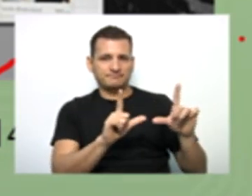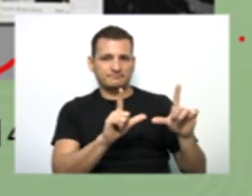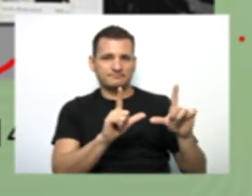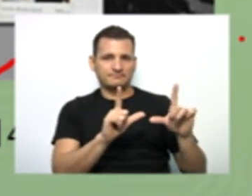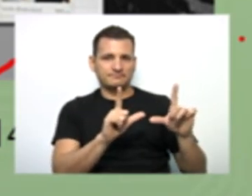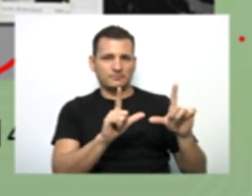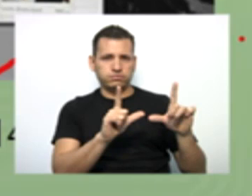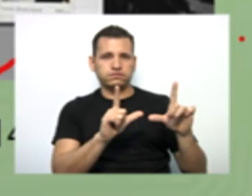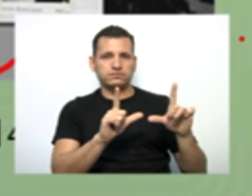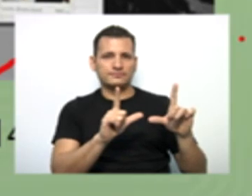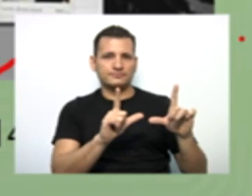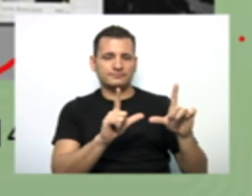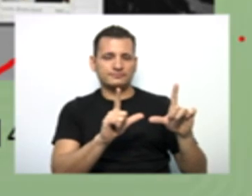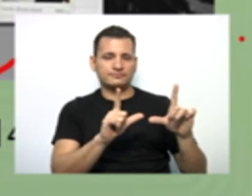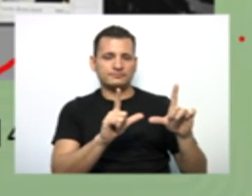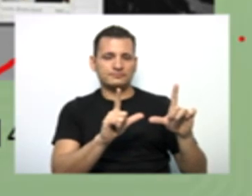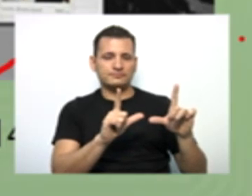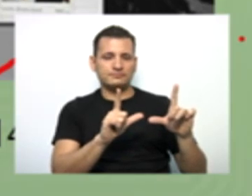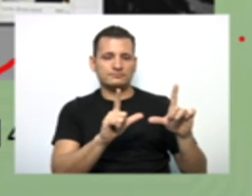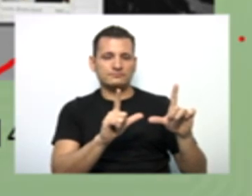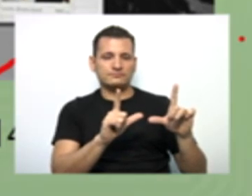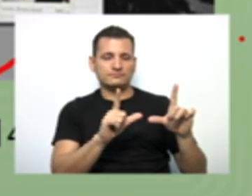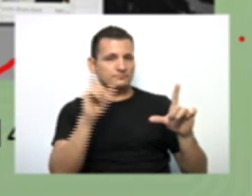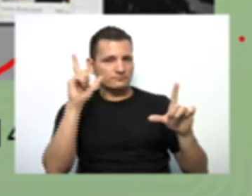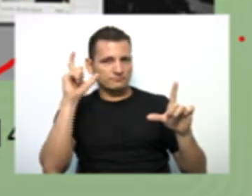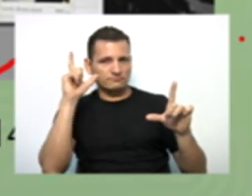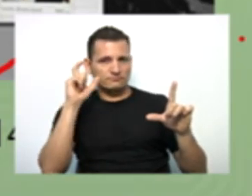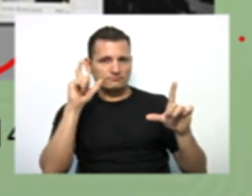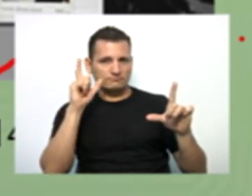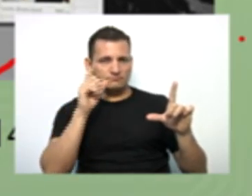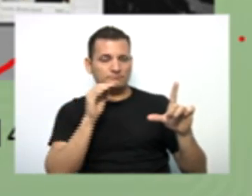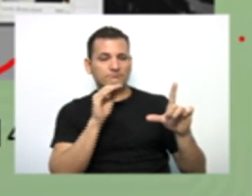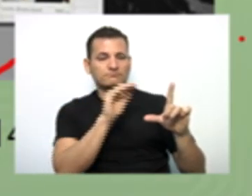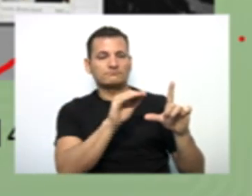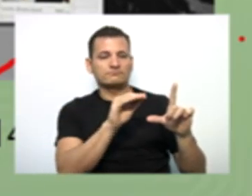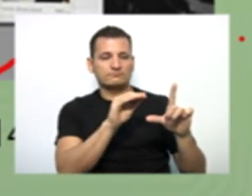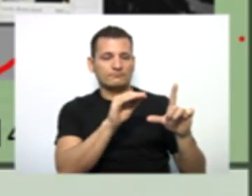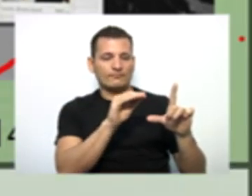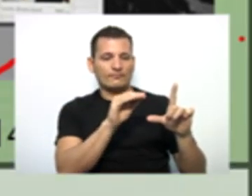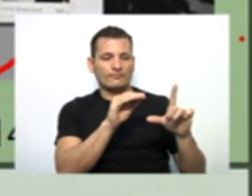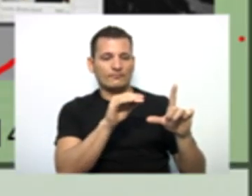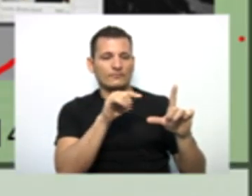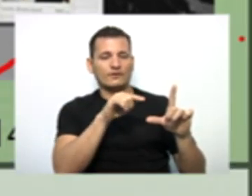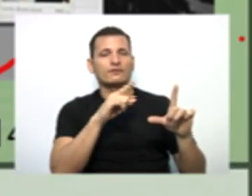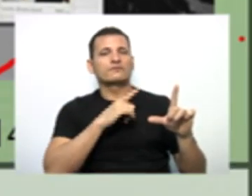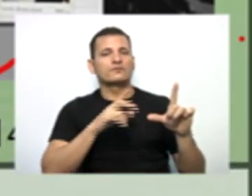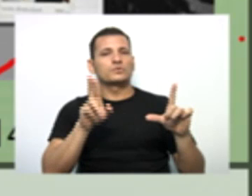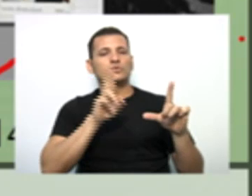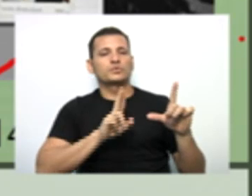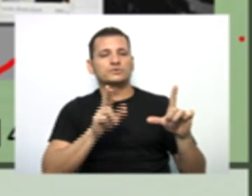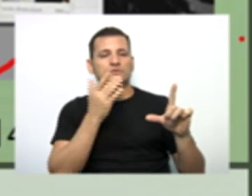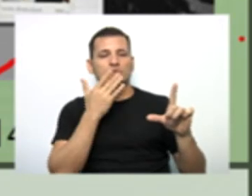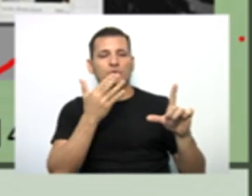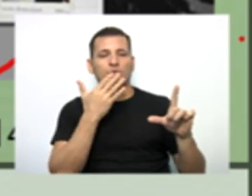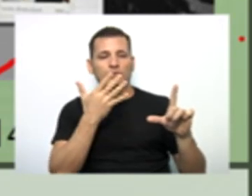modelo. Percebam, ele colocou uma foto na página e ele está usando cores,